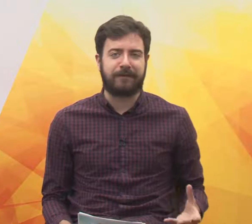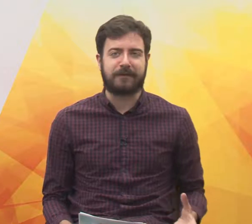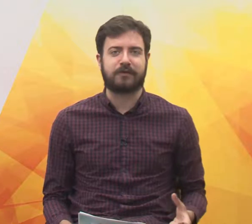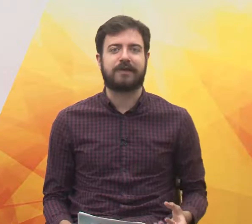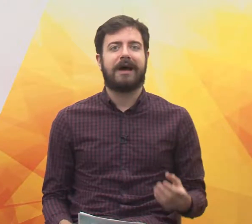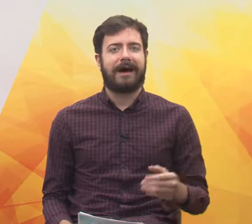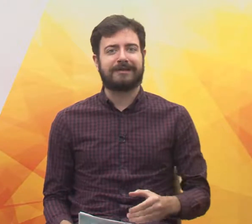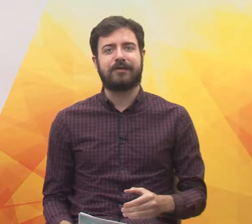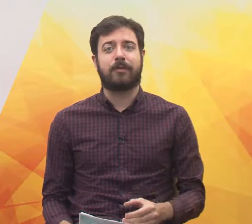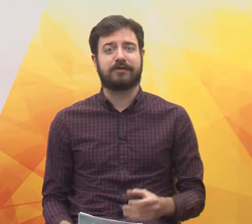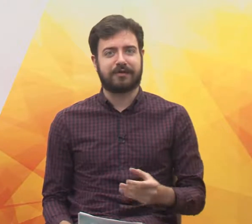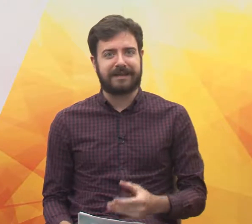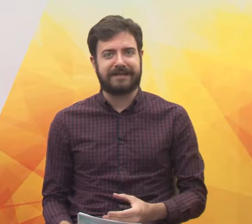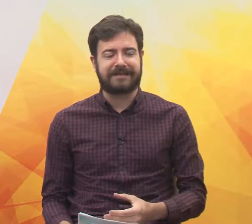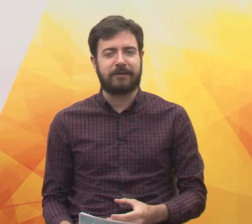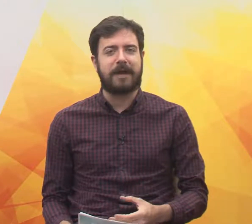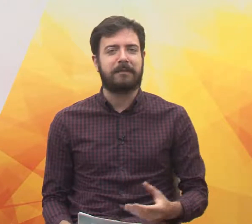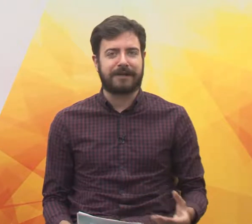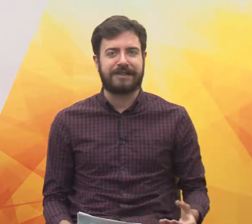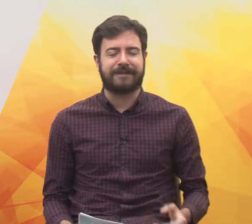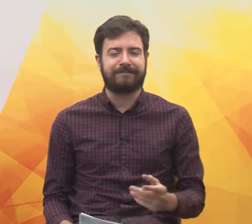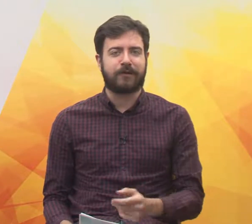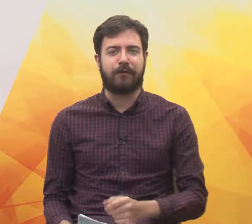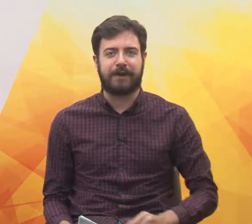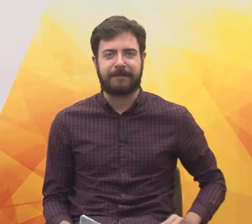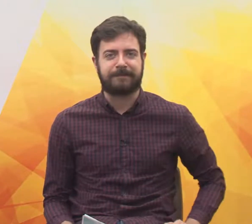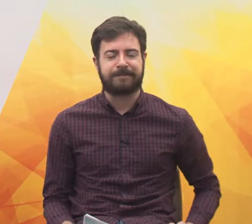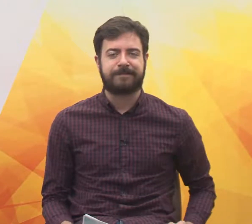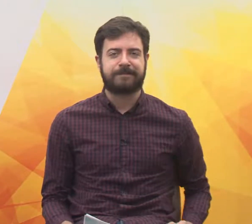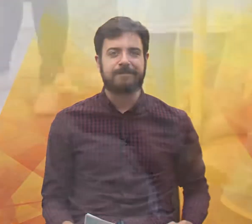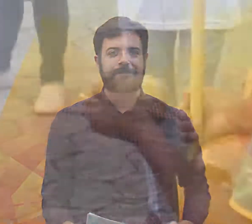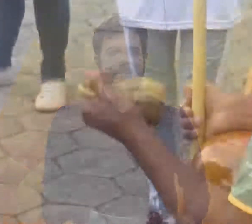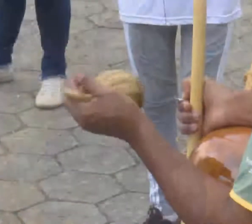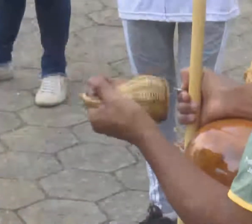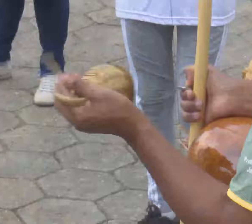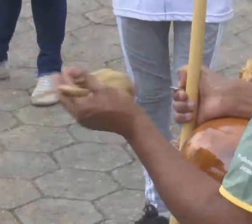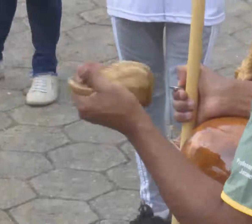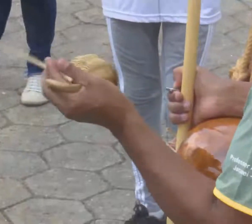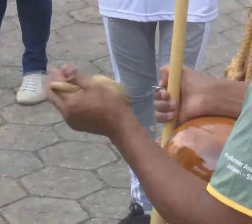mais benefícios, assim como a socialização e a empatia. Confira.